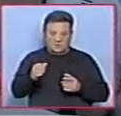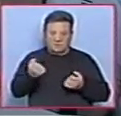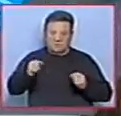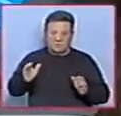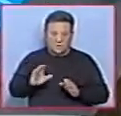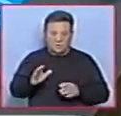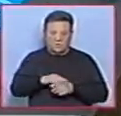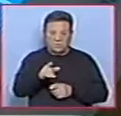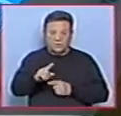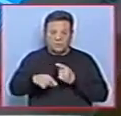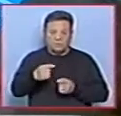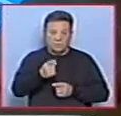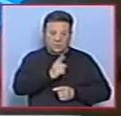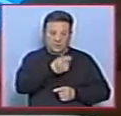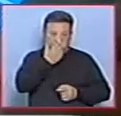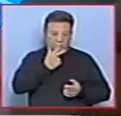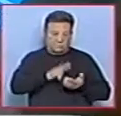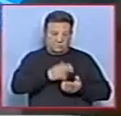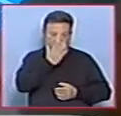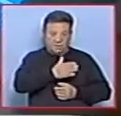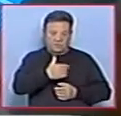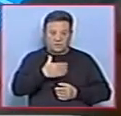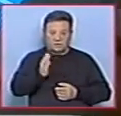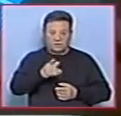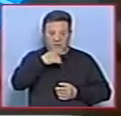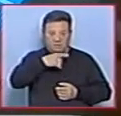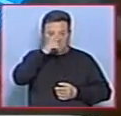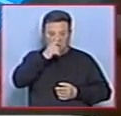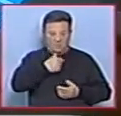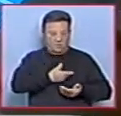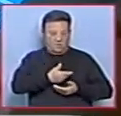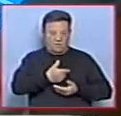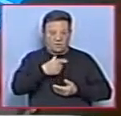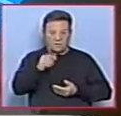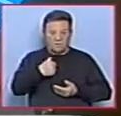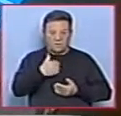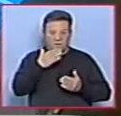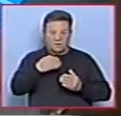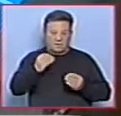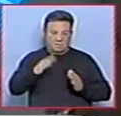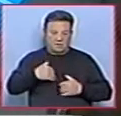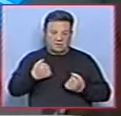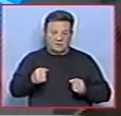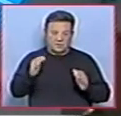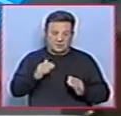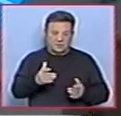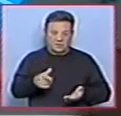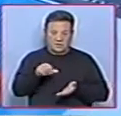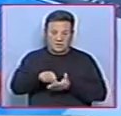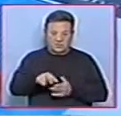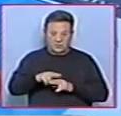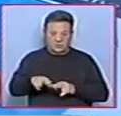stress, porque depois na prática estamos muito mais habituados a lidar com isso e também nos diminui o stress. Como Centro